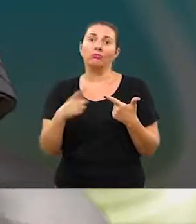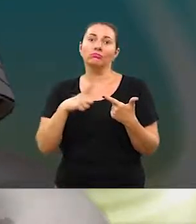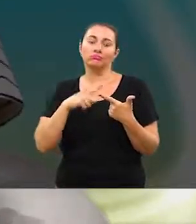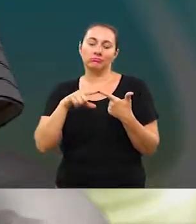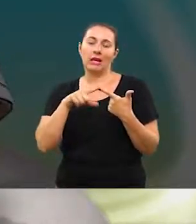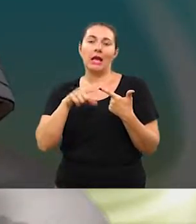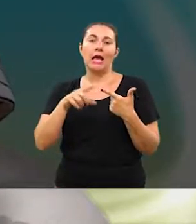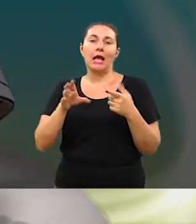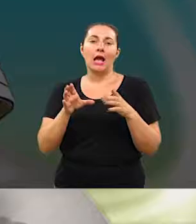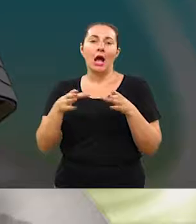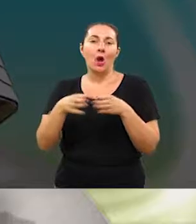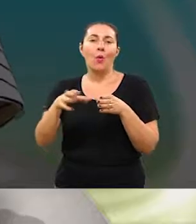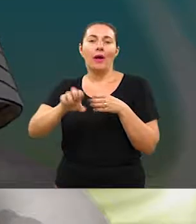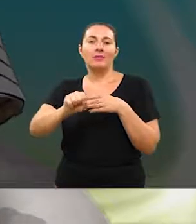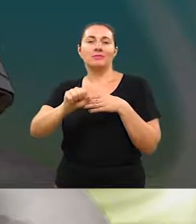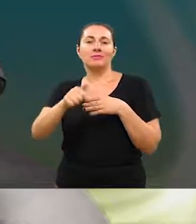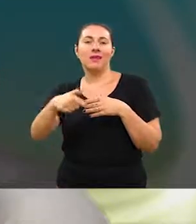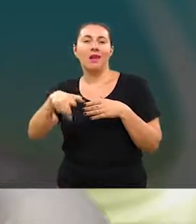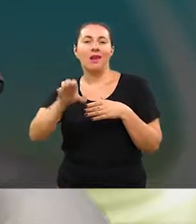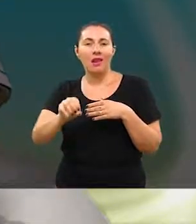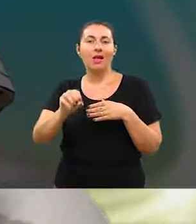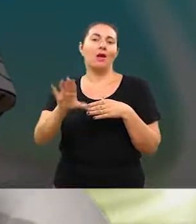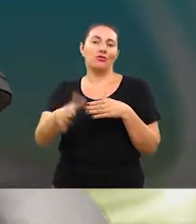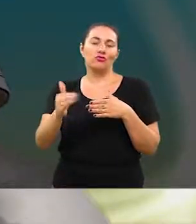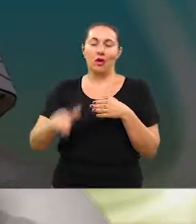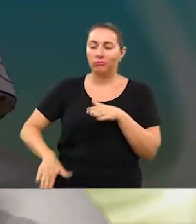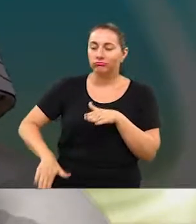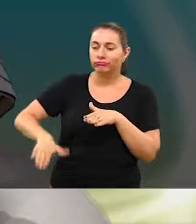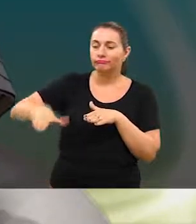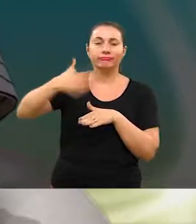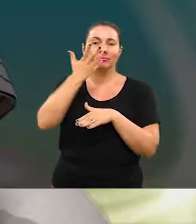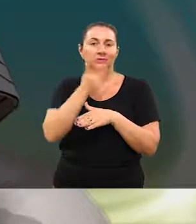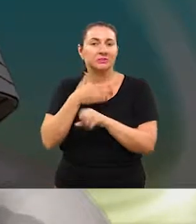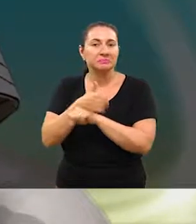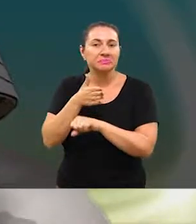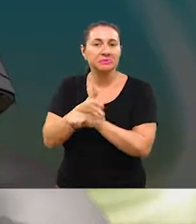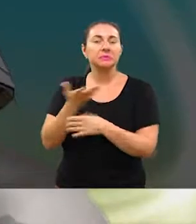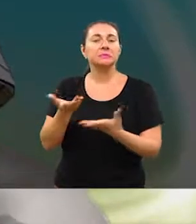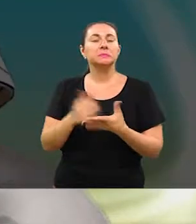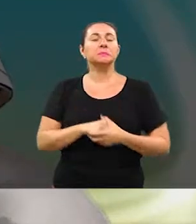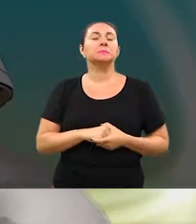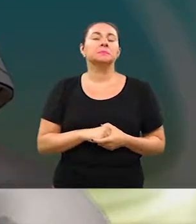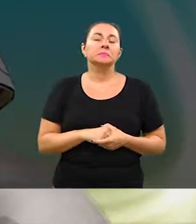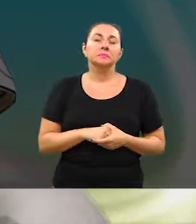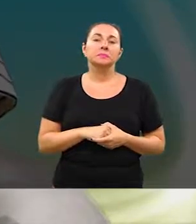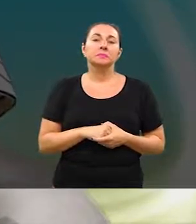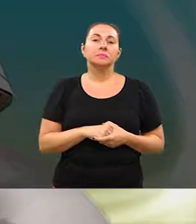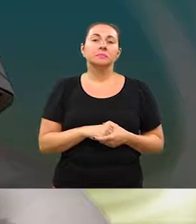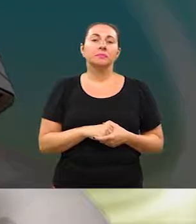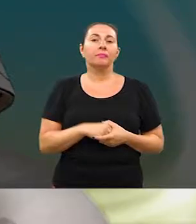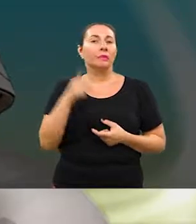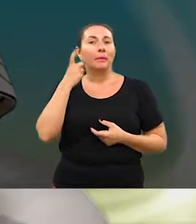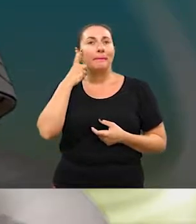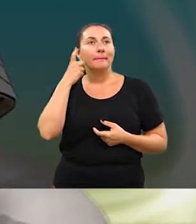Hoje a gente tem a dança de salão, então tem crianças bem pequenininhas já que começam a praticar dança de salão. Bem legal. E...